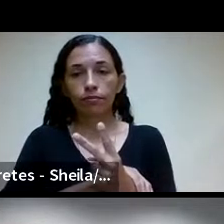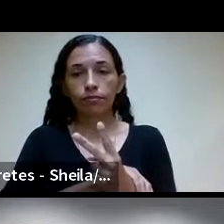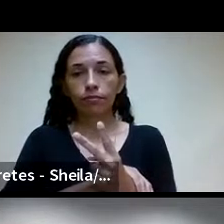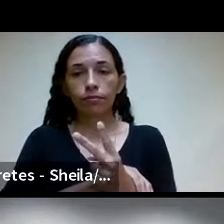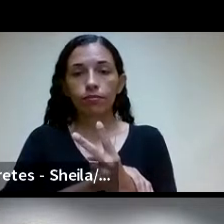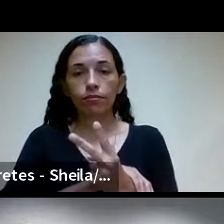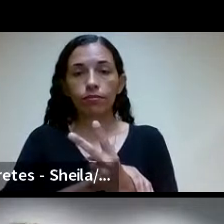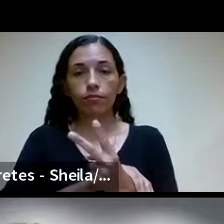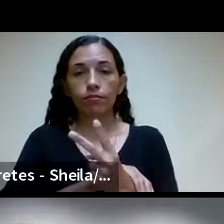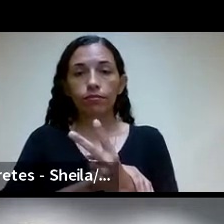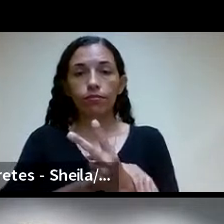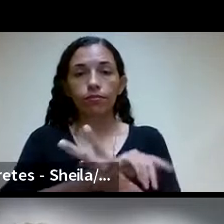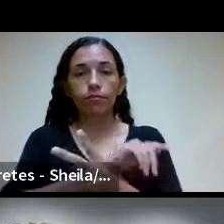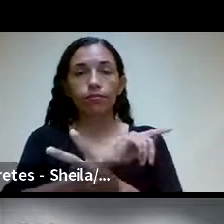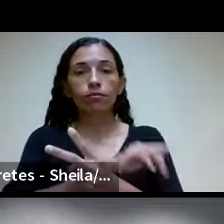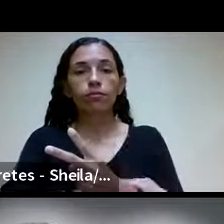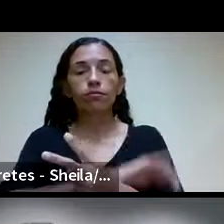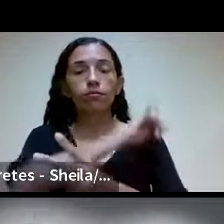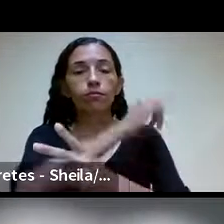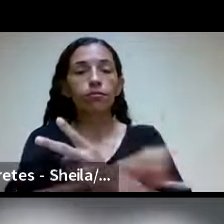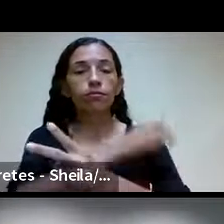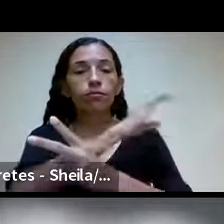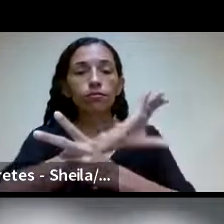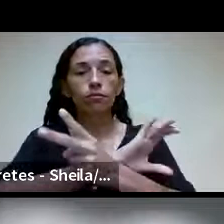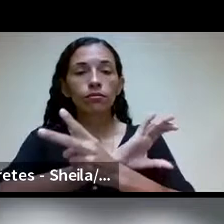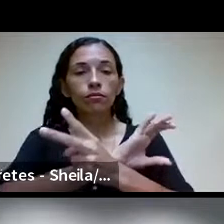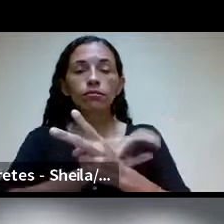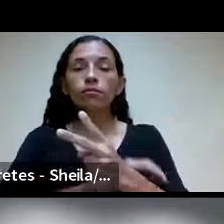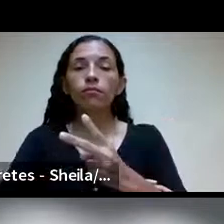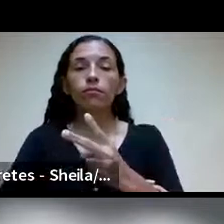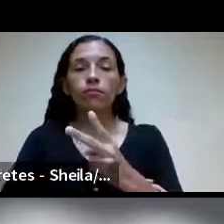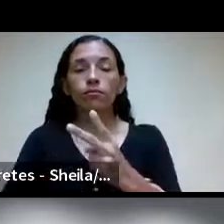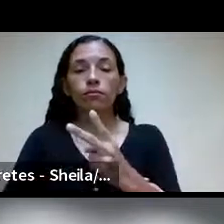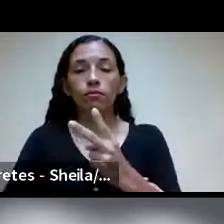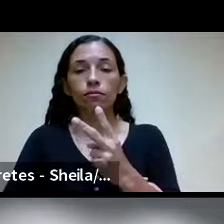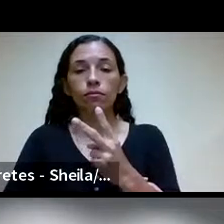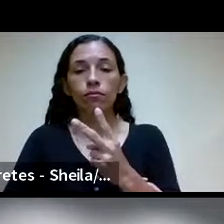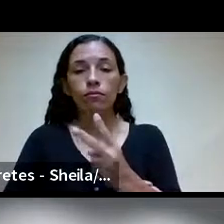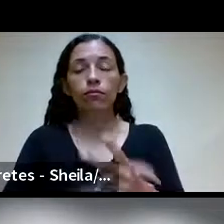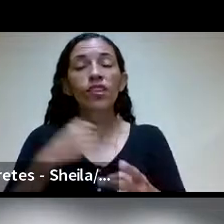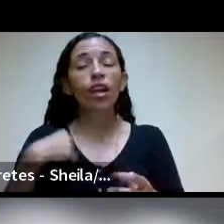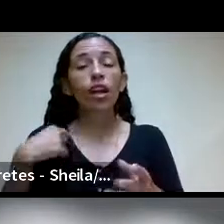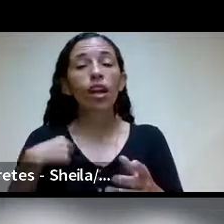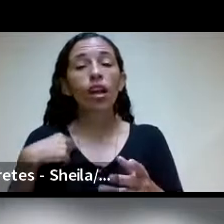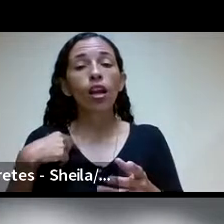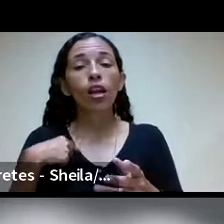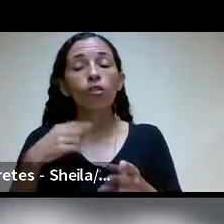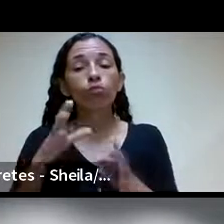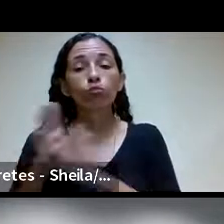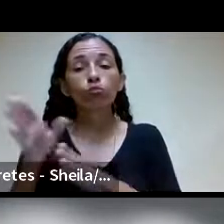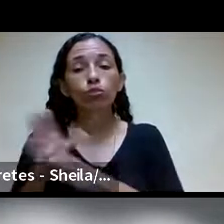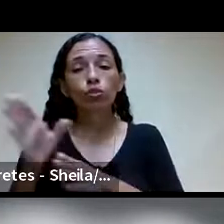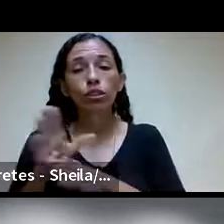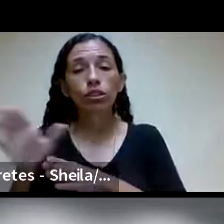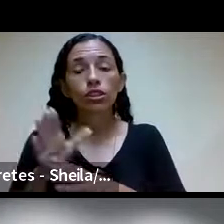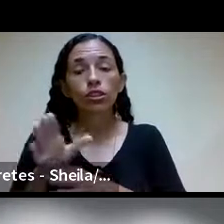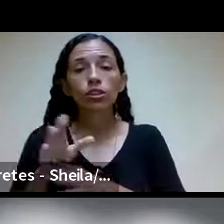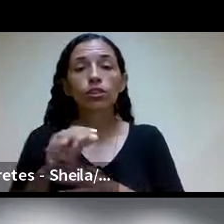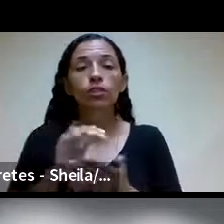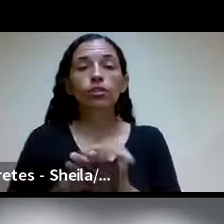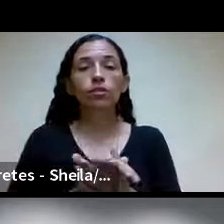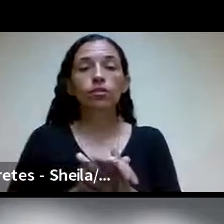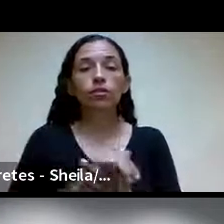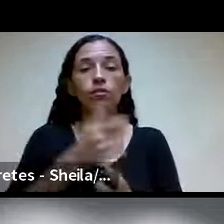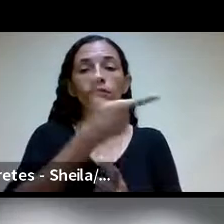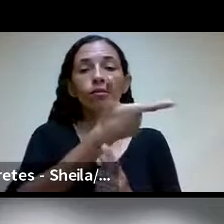Doutor José Carlos, 29 e 30. Eu tenho uma sugestão. Para o dia 20 e 21, como